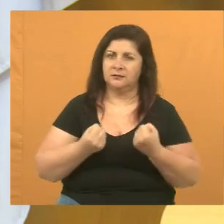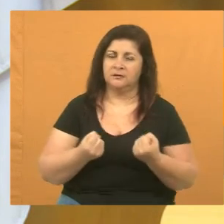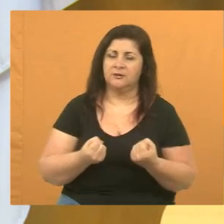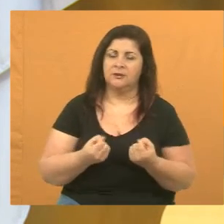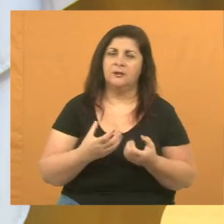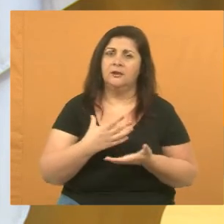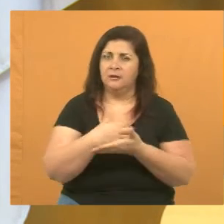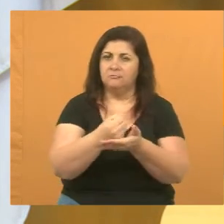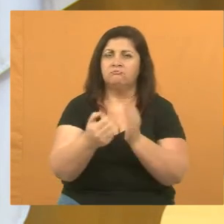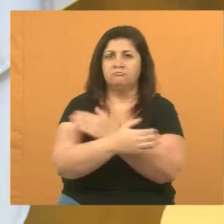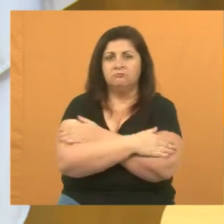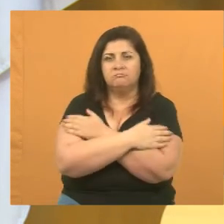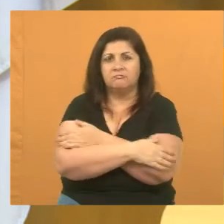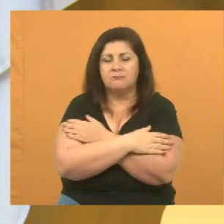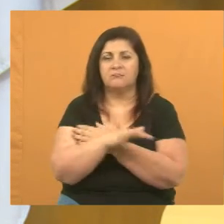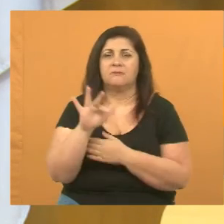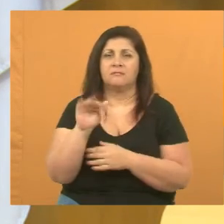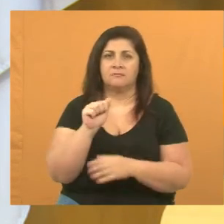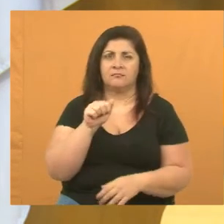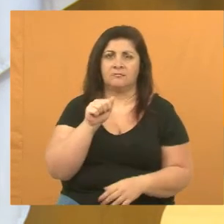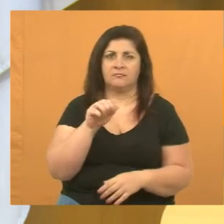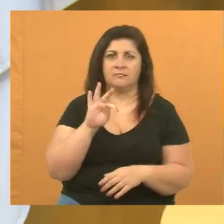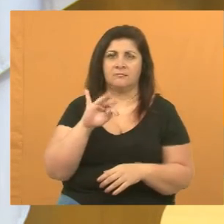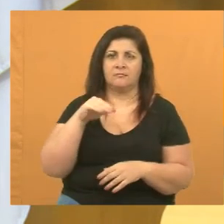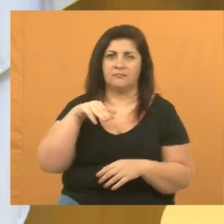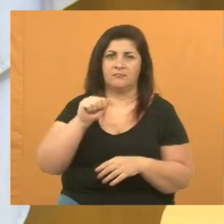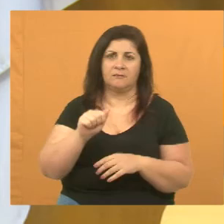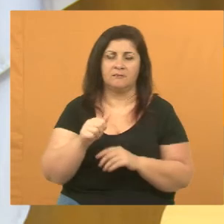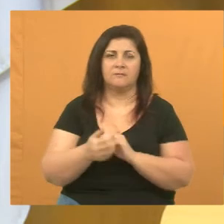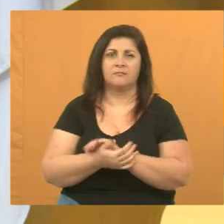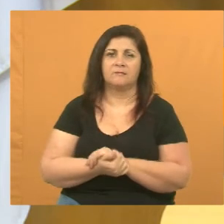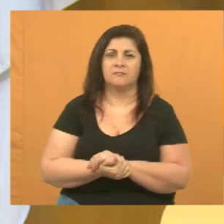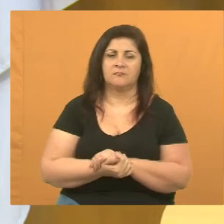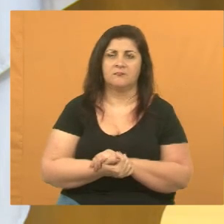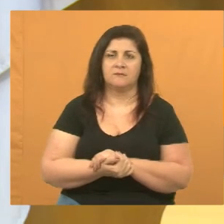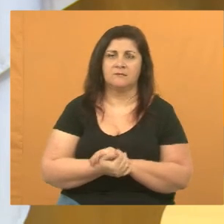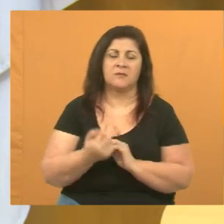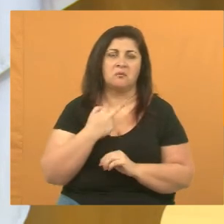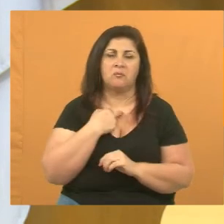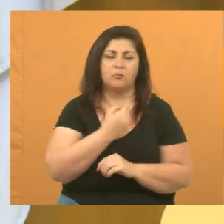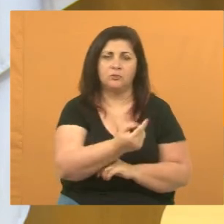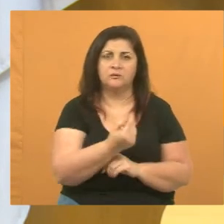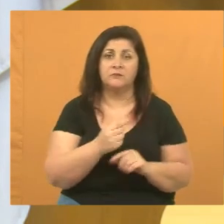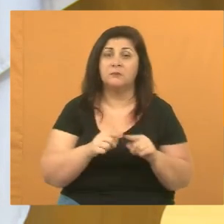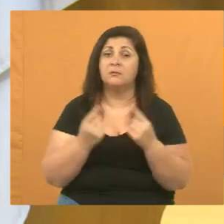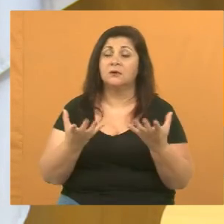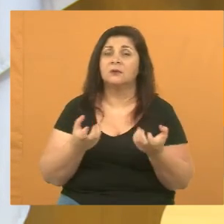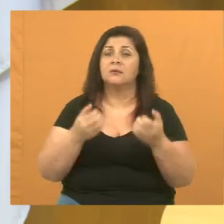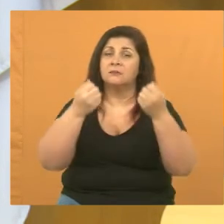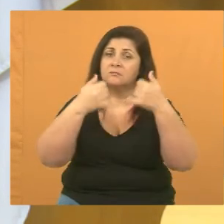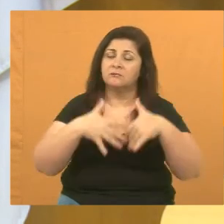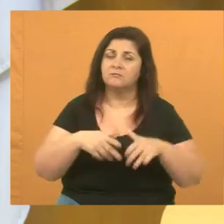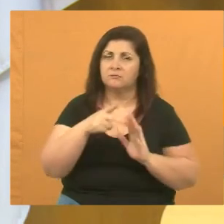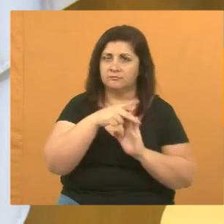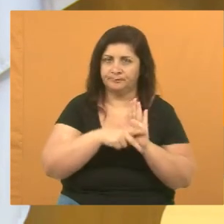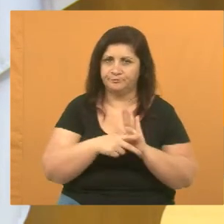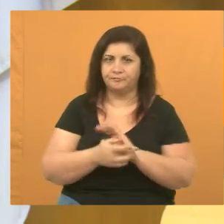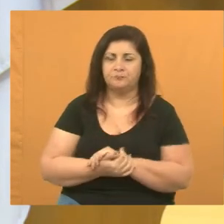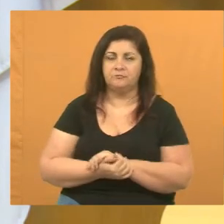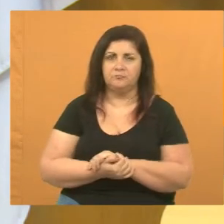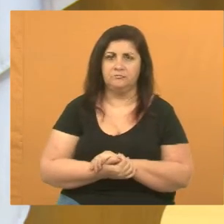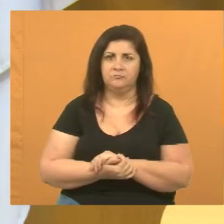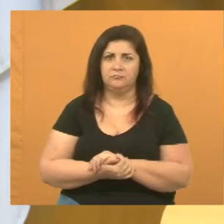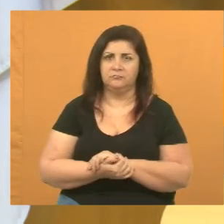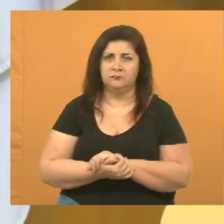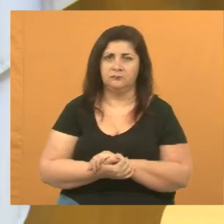meu para a Fátima, que eu acho que não pôde estar presente aqui. Mas queria falar um pouquinho desse projeto.